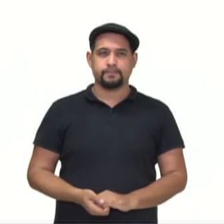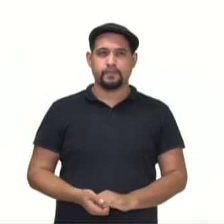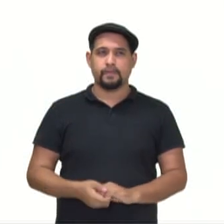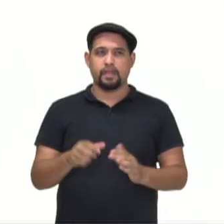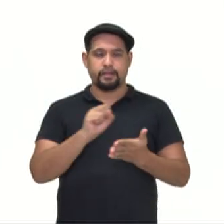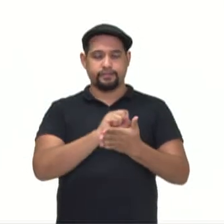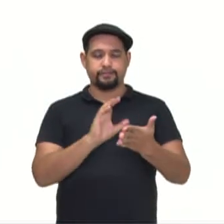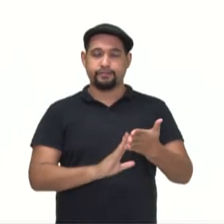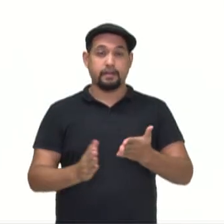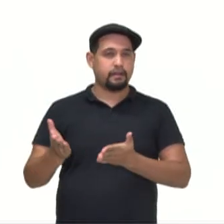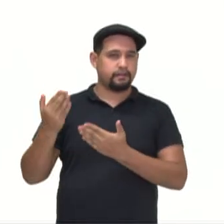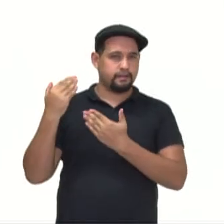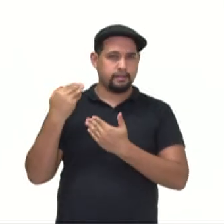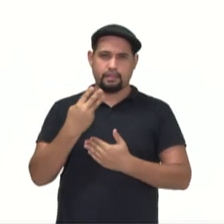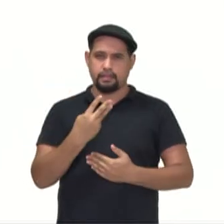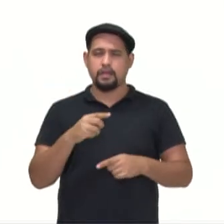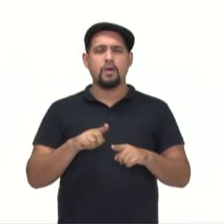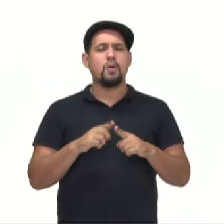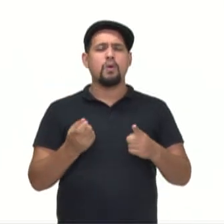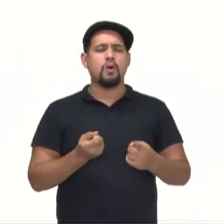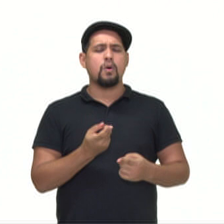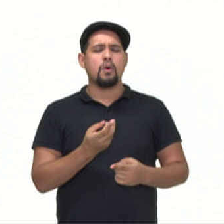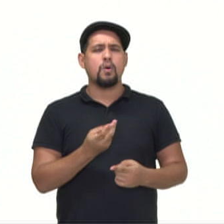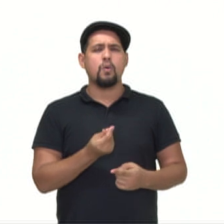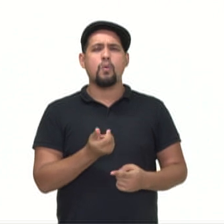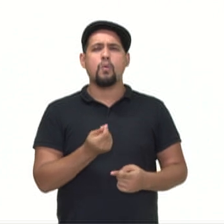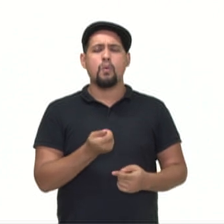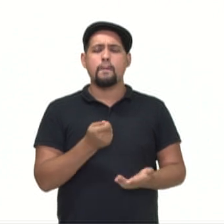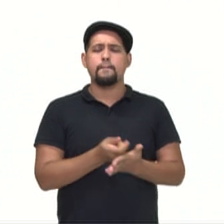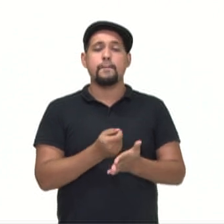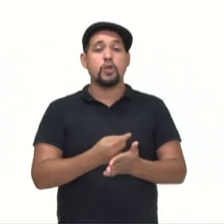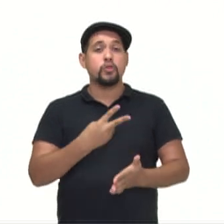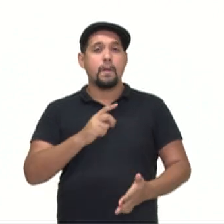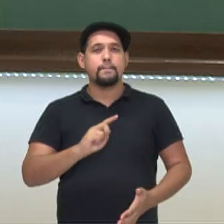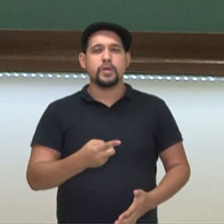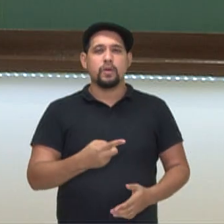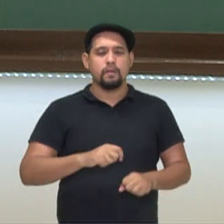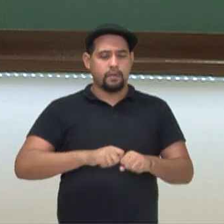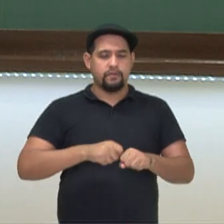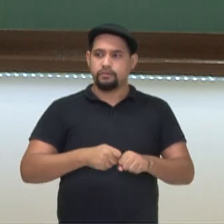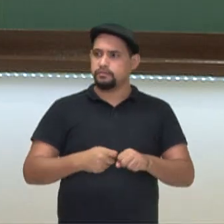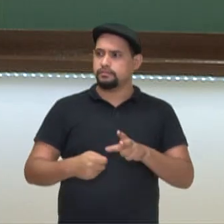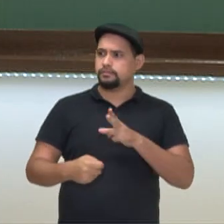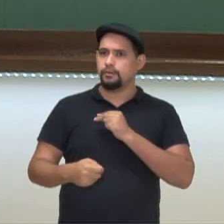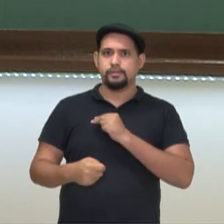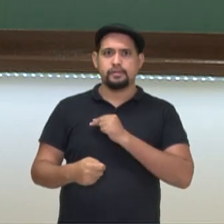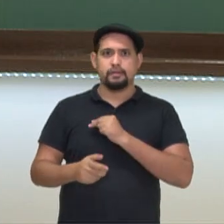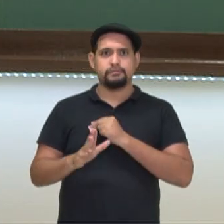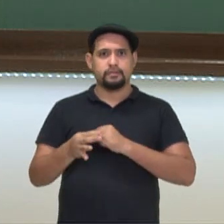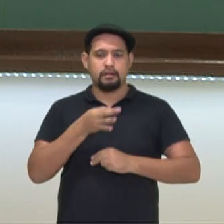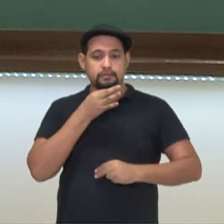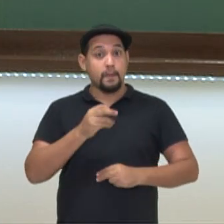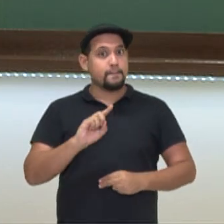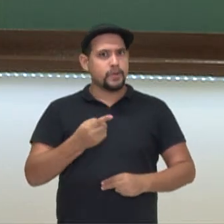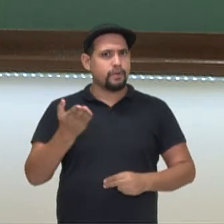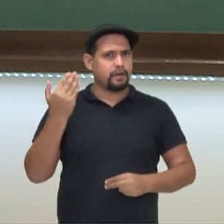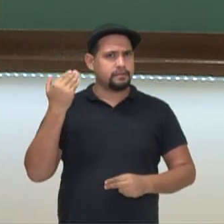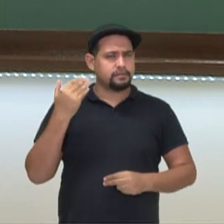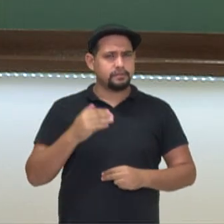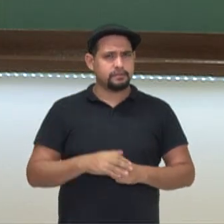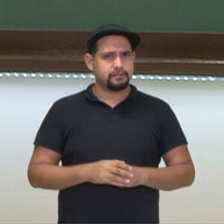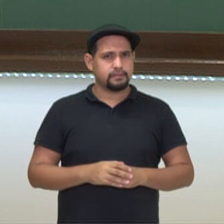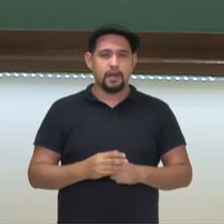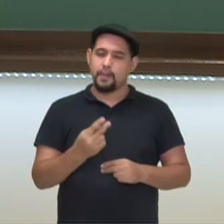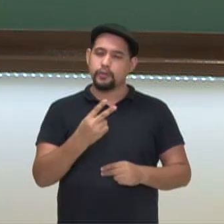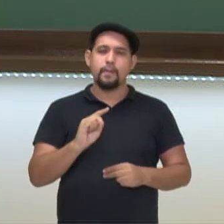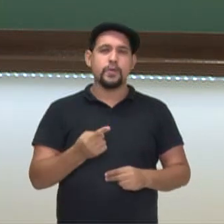No exercício anterior, qual será o custo para a produção de 2.000 parafusos? Opa, eu dei a dica para 1.000 parafusos.